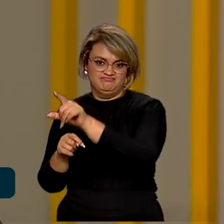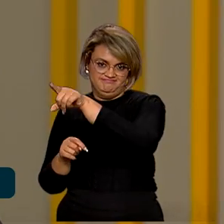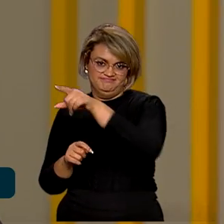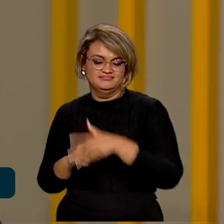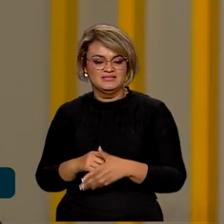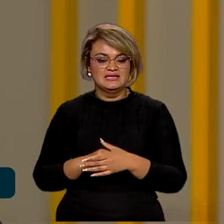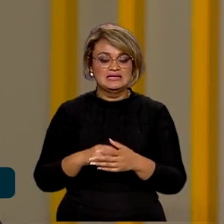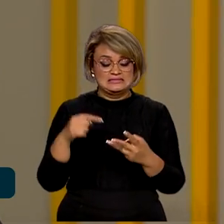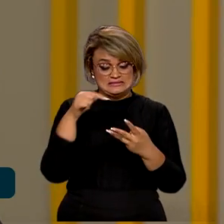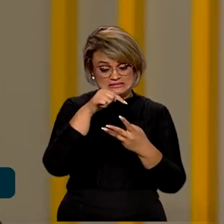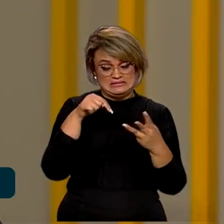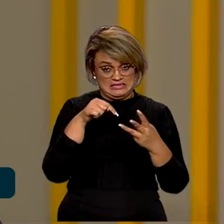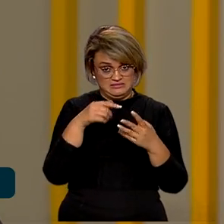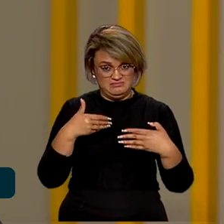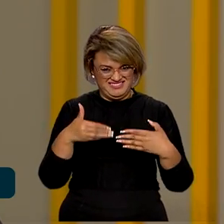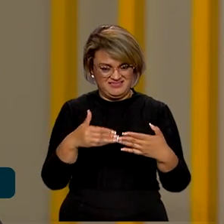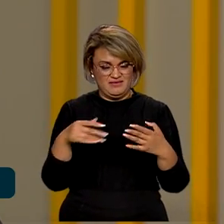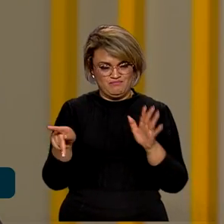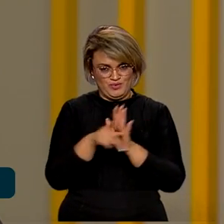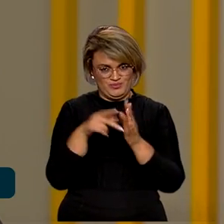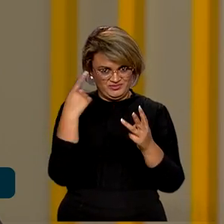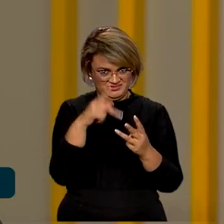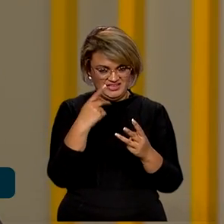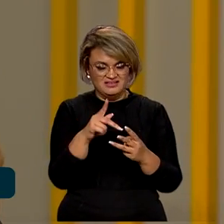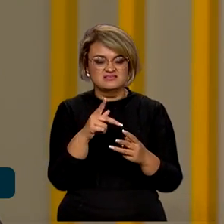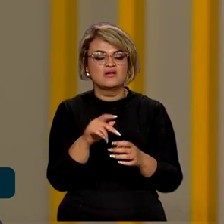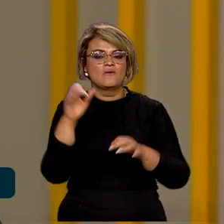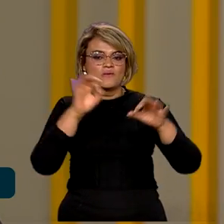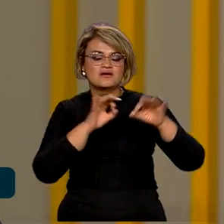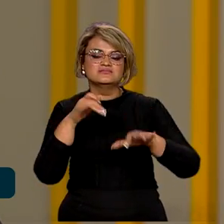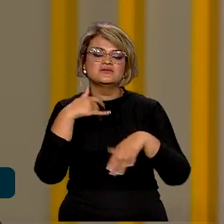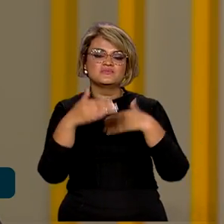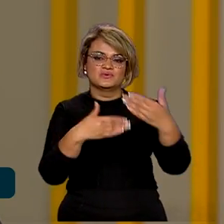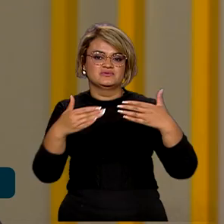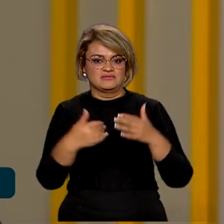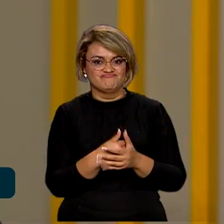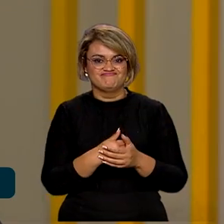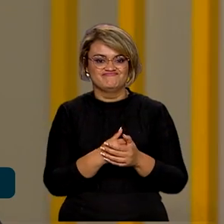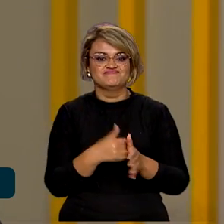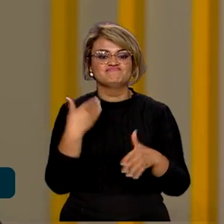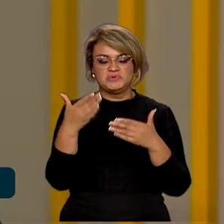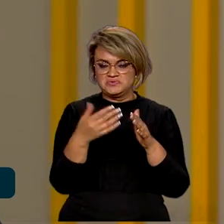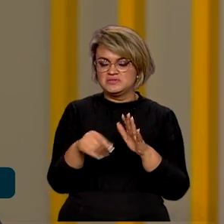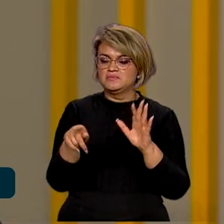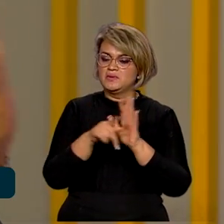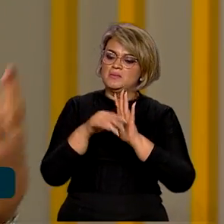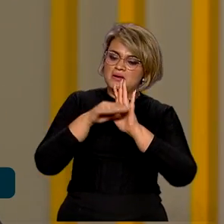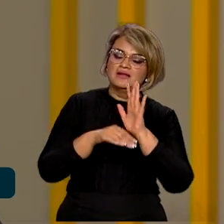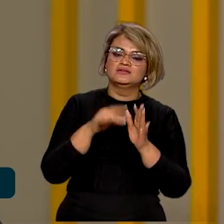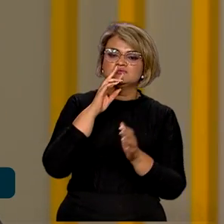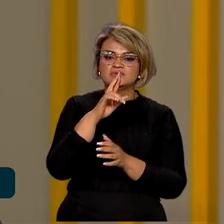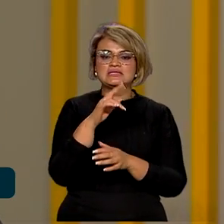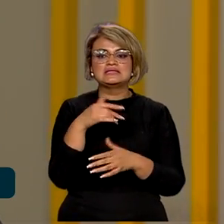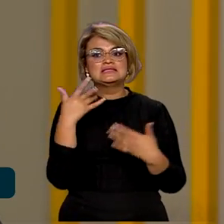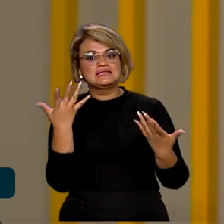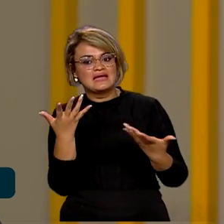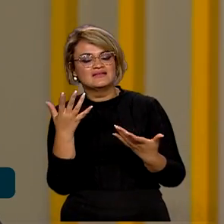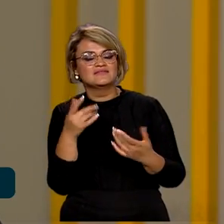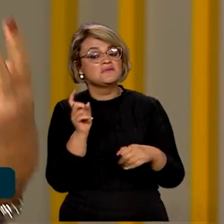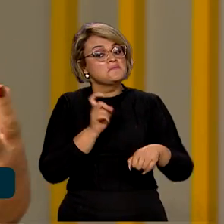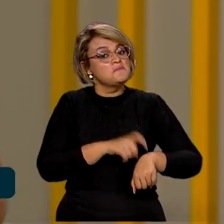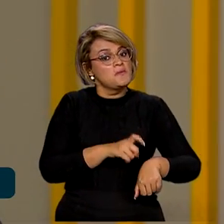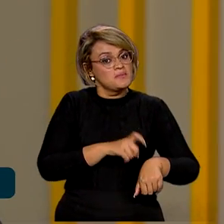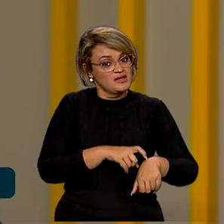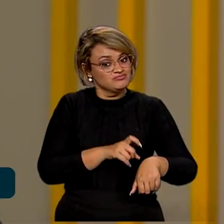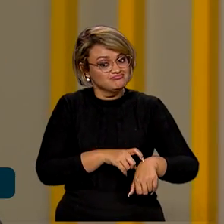três ministérios coordenaram, então, o processo, né, exatamente desse caderno de respostas, e a gente vai ter o momento, então,